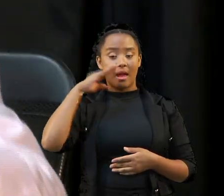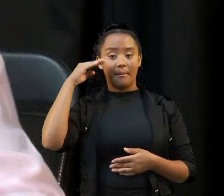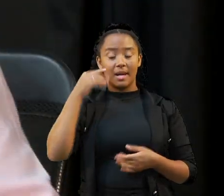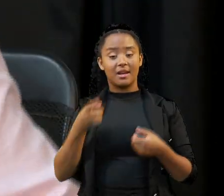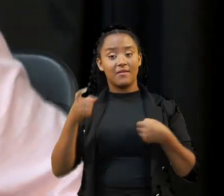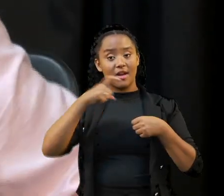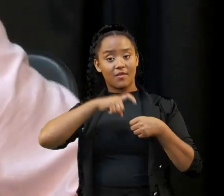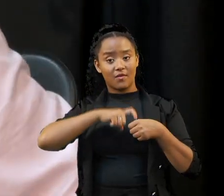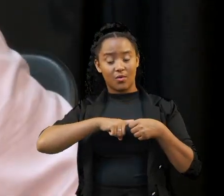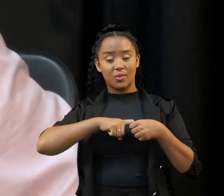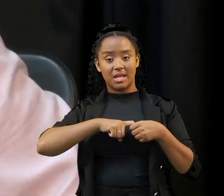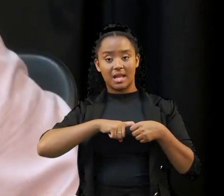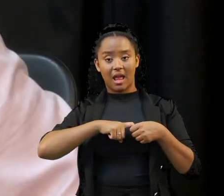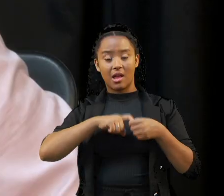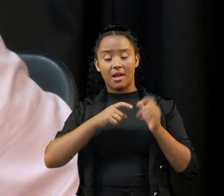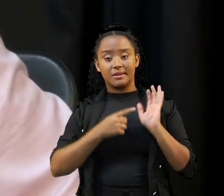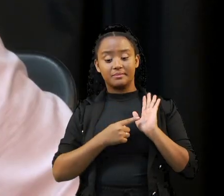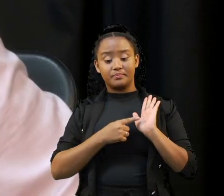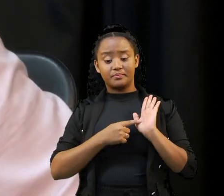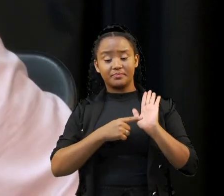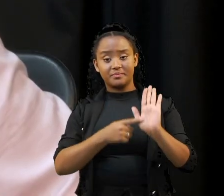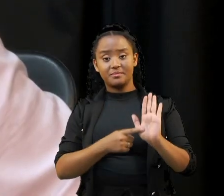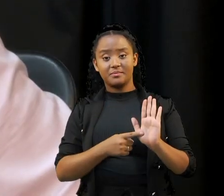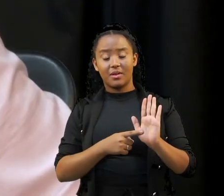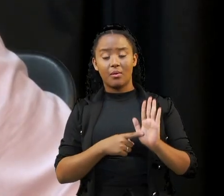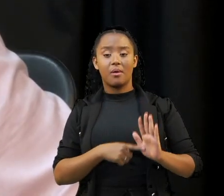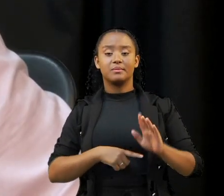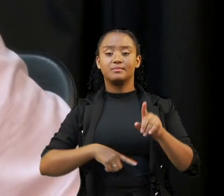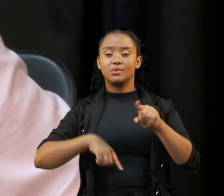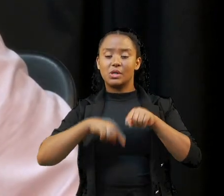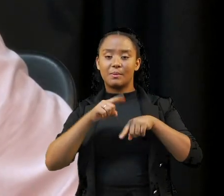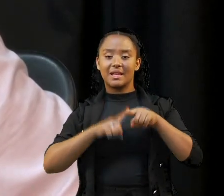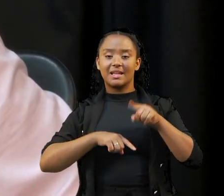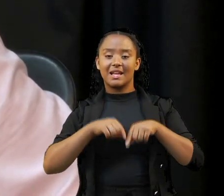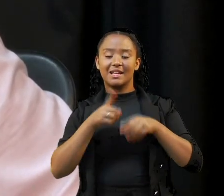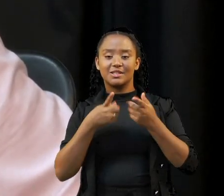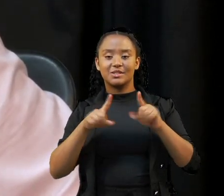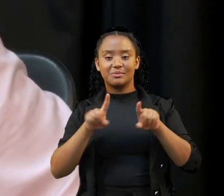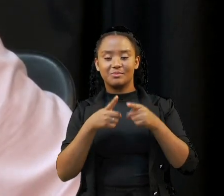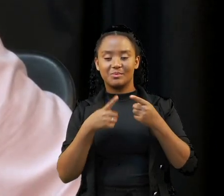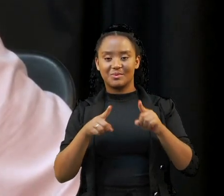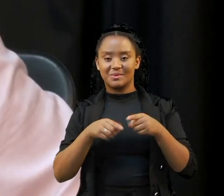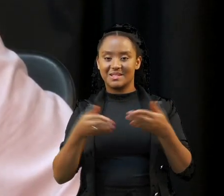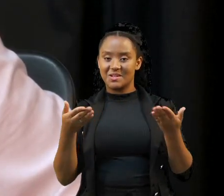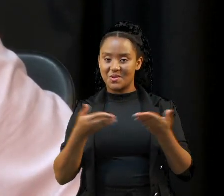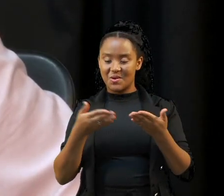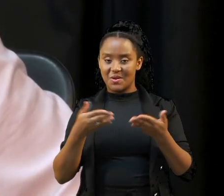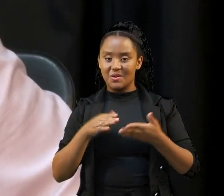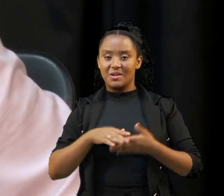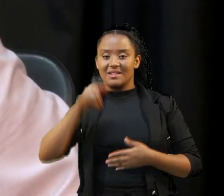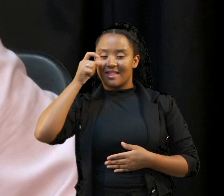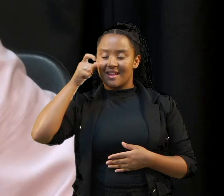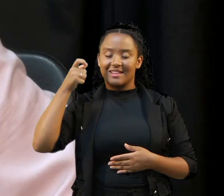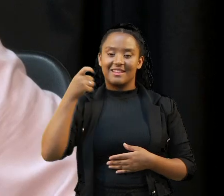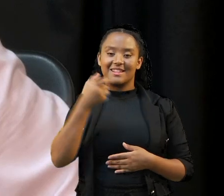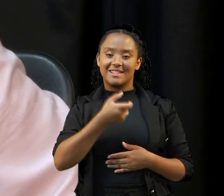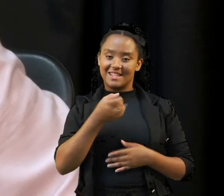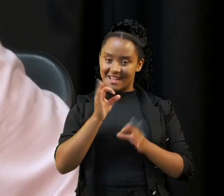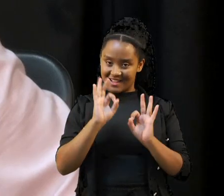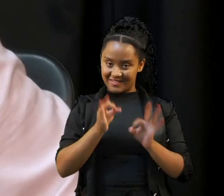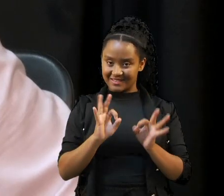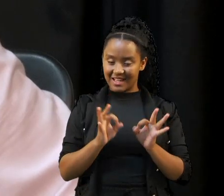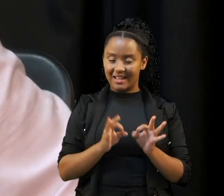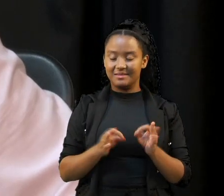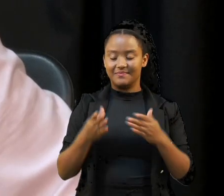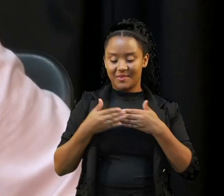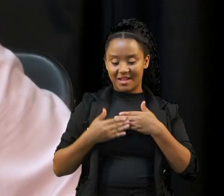a Brena vai voltar dando uma palhinha de percussão para nós nesse Bora Prosear de hoje. Está interessante,